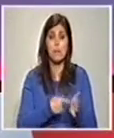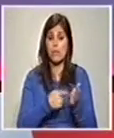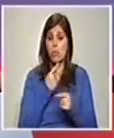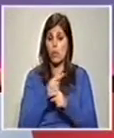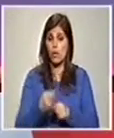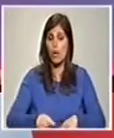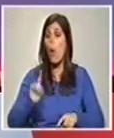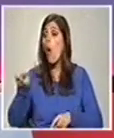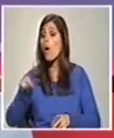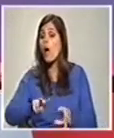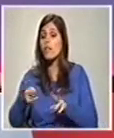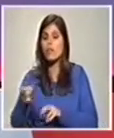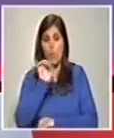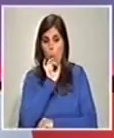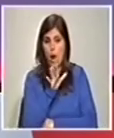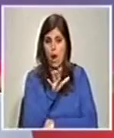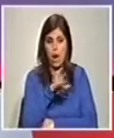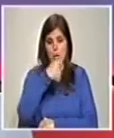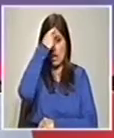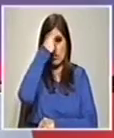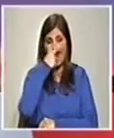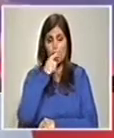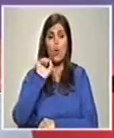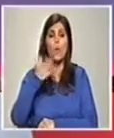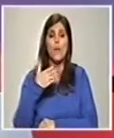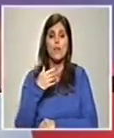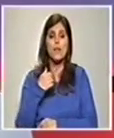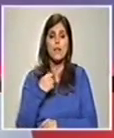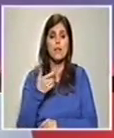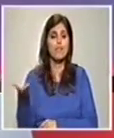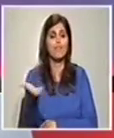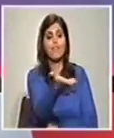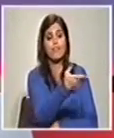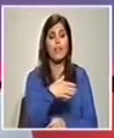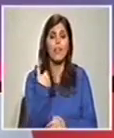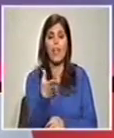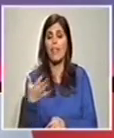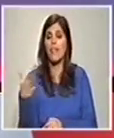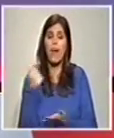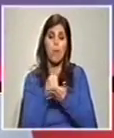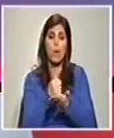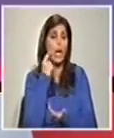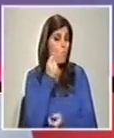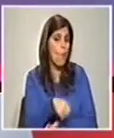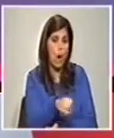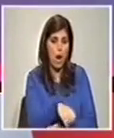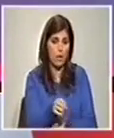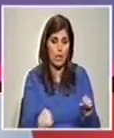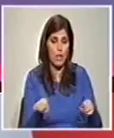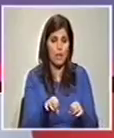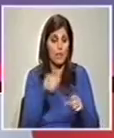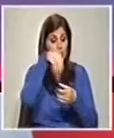solução e, portanto, historicamente, começa-se na caridade, no apoiar quem não tem dando e pronto, e nas